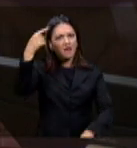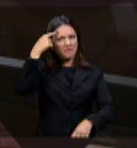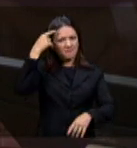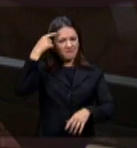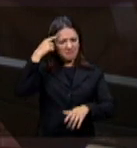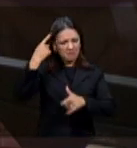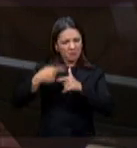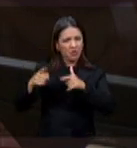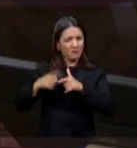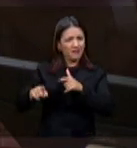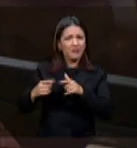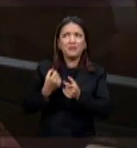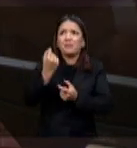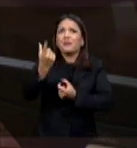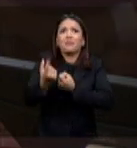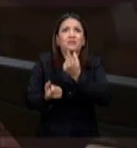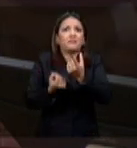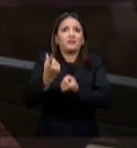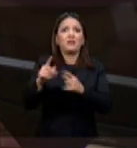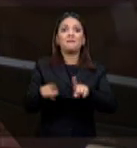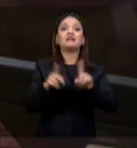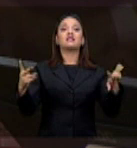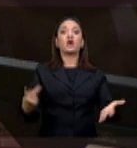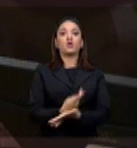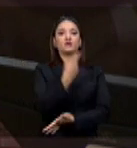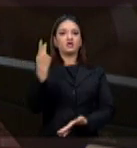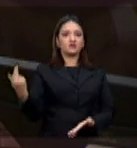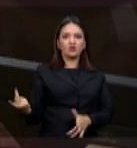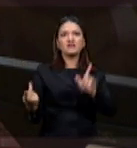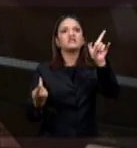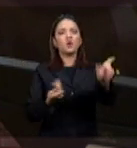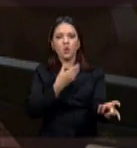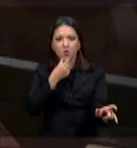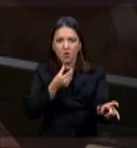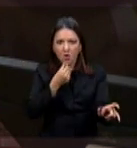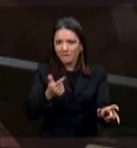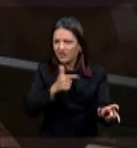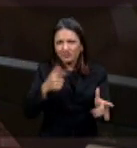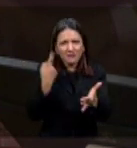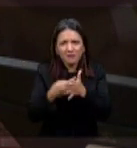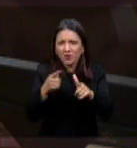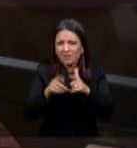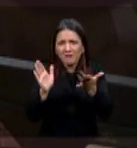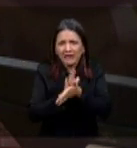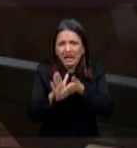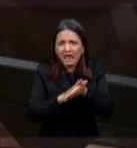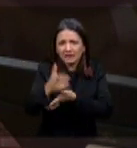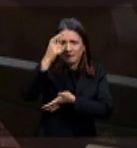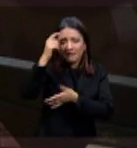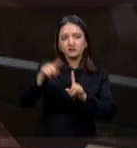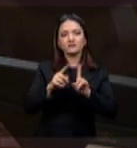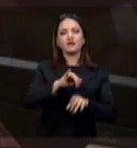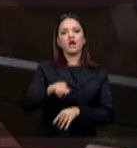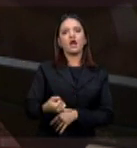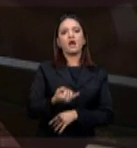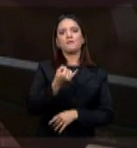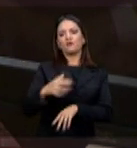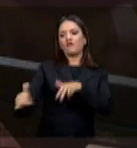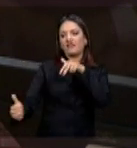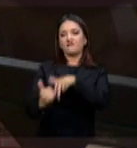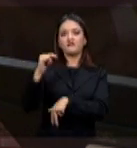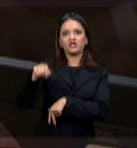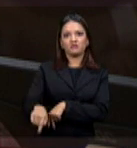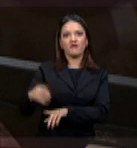que acontece são abusadores de menores de idade que não têm nenhum distúrbio psiquiátrico da pedofilia, que simplesmente se aproveitam da vítima que é